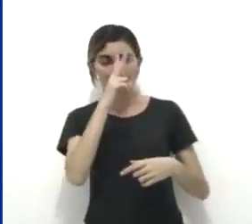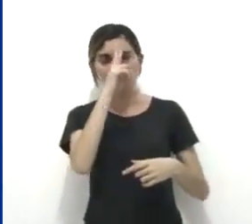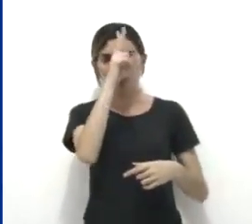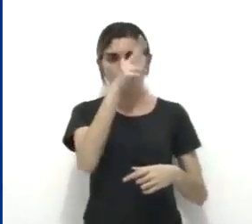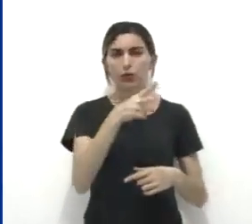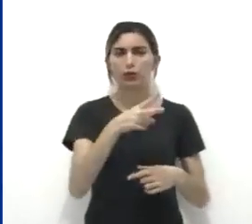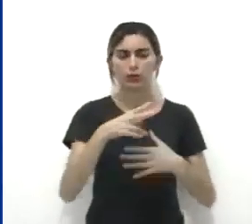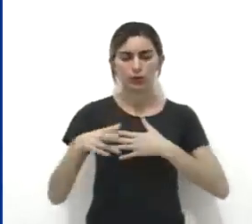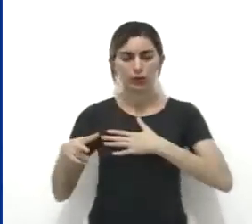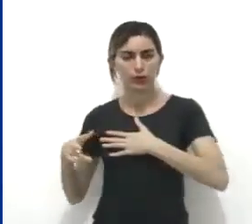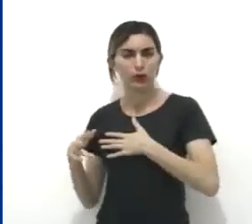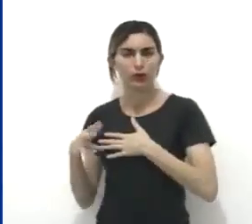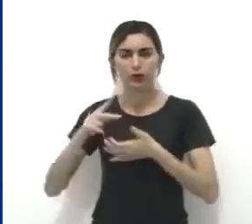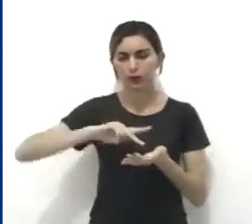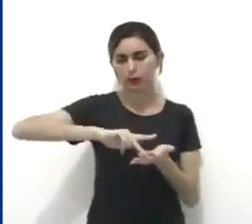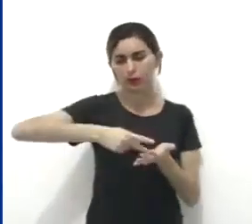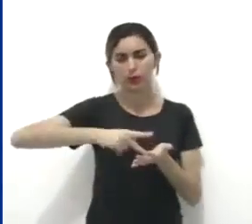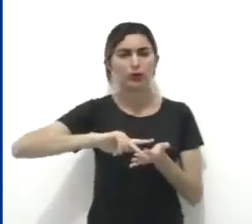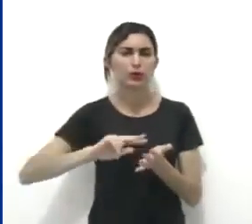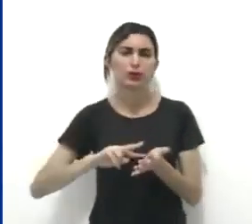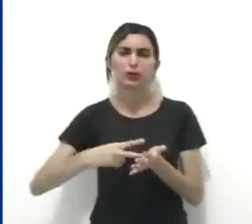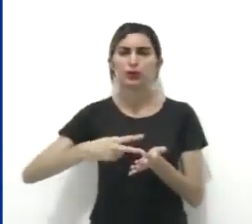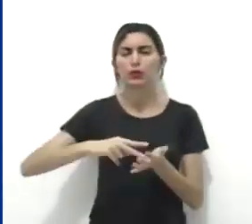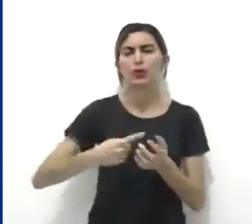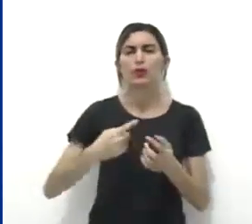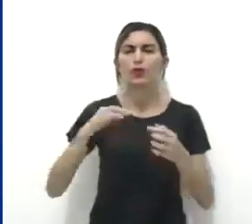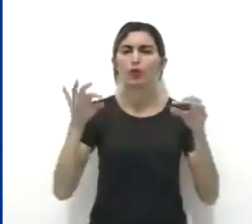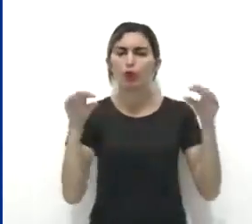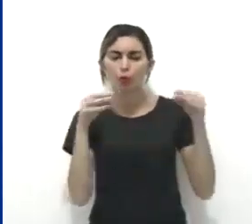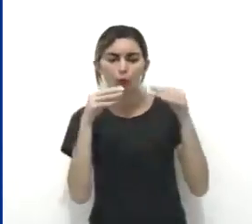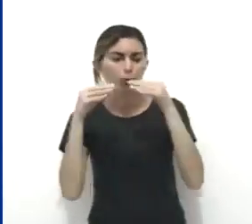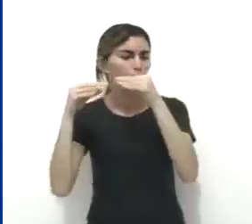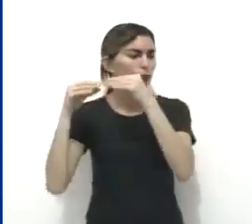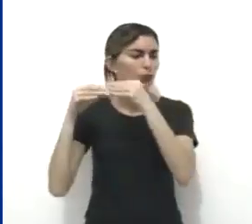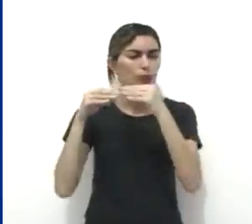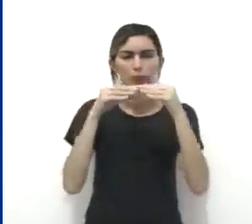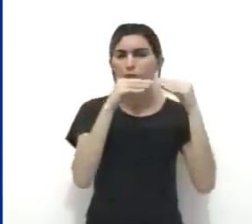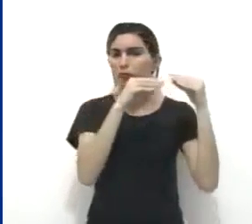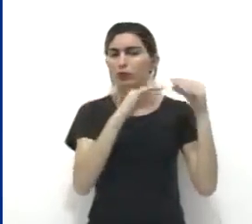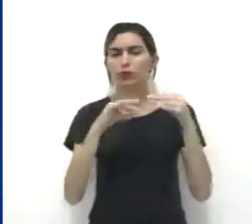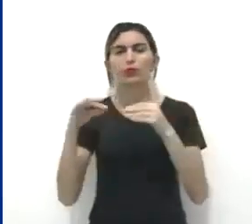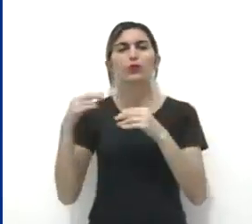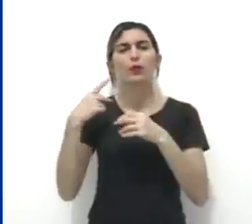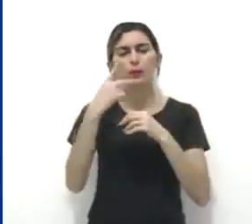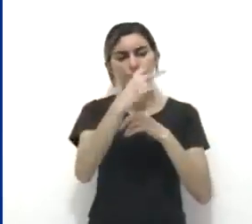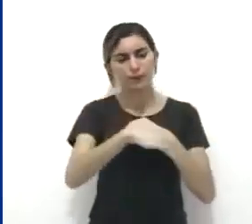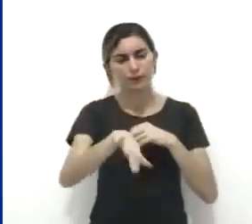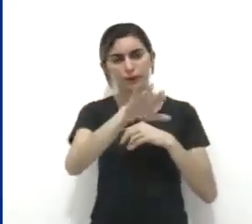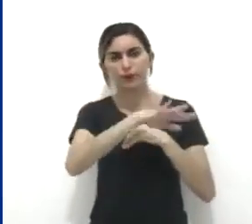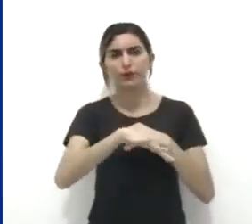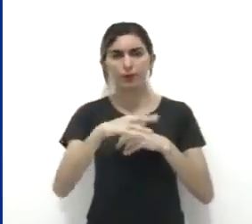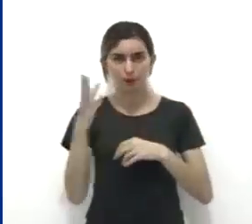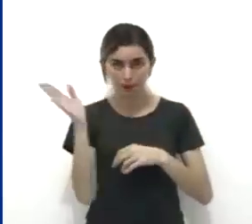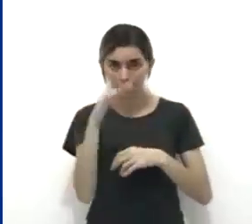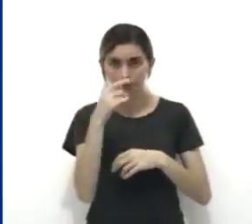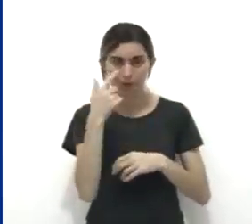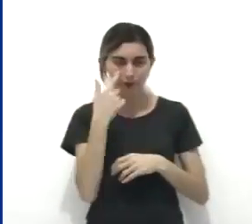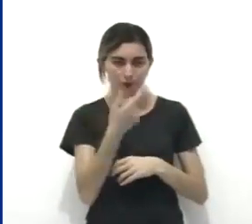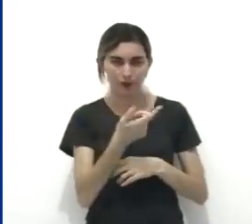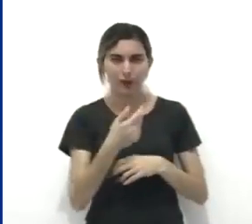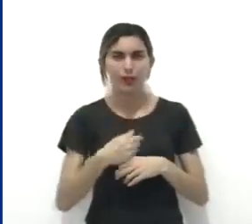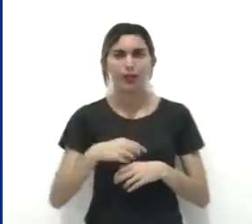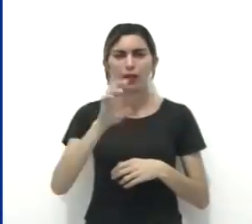muito forte nas danças e nos ritmos que são entoados por flautas pelos povos daquela região. Vamos lá